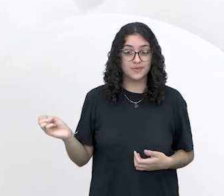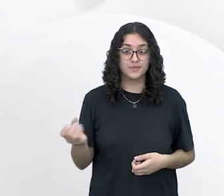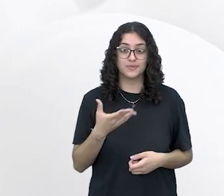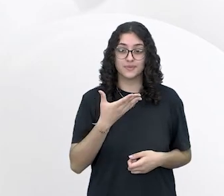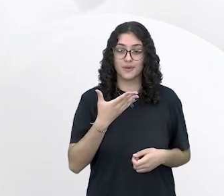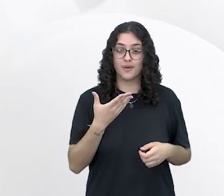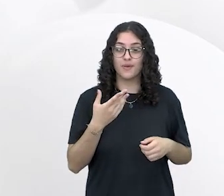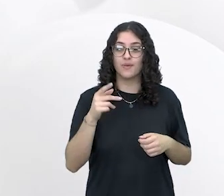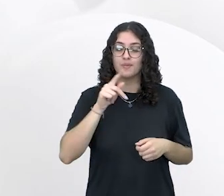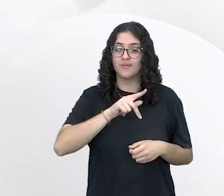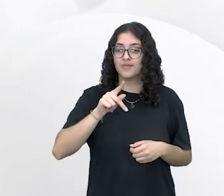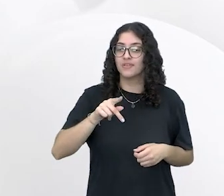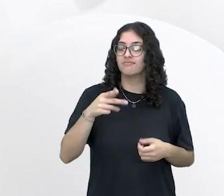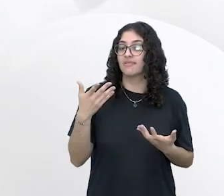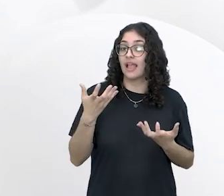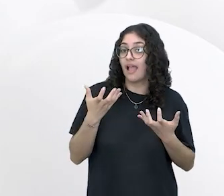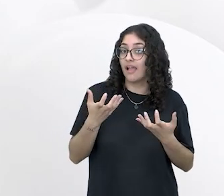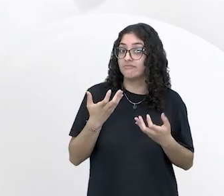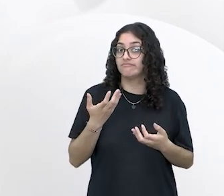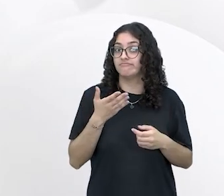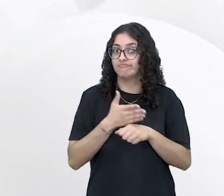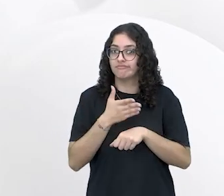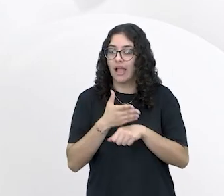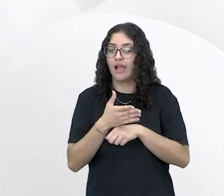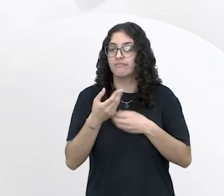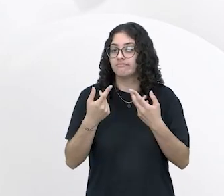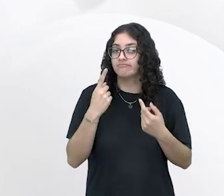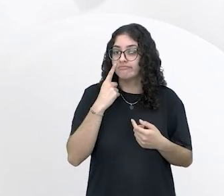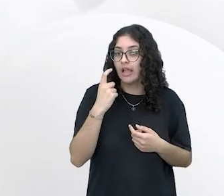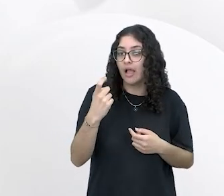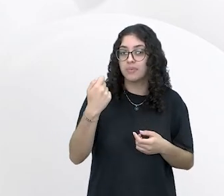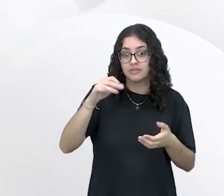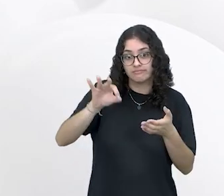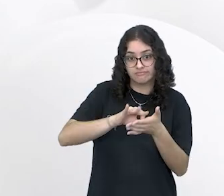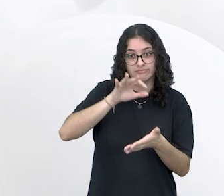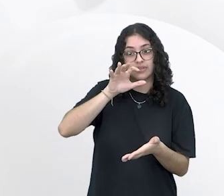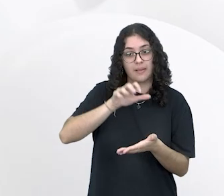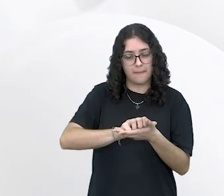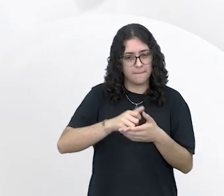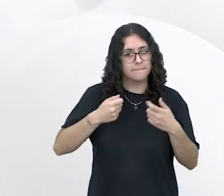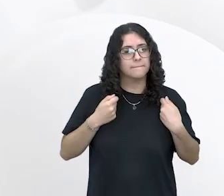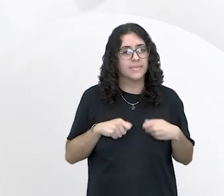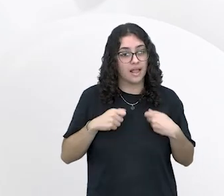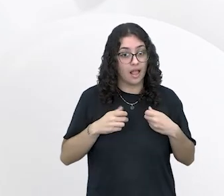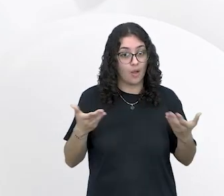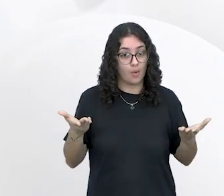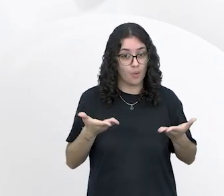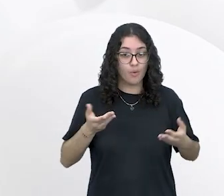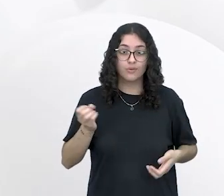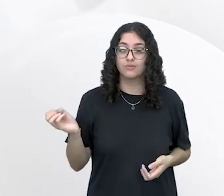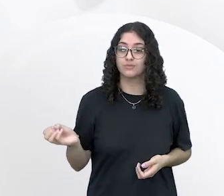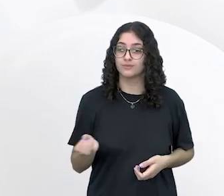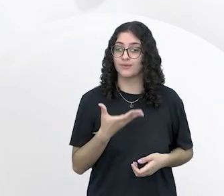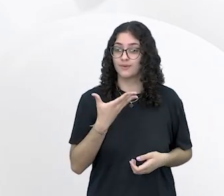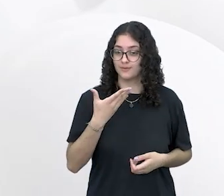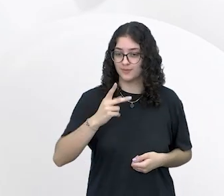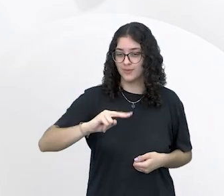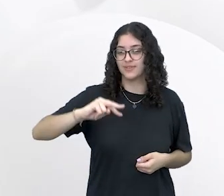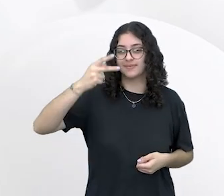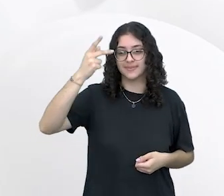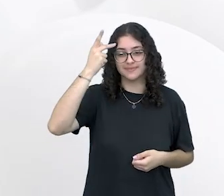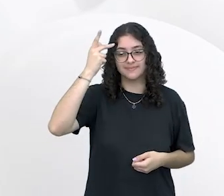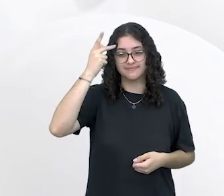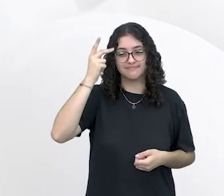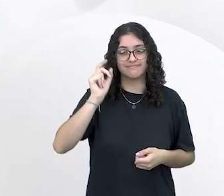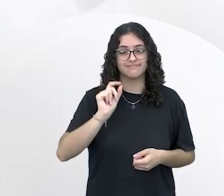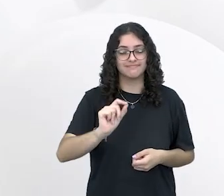aí aos professores interessados fazerem as suas inscrições, né? Está chegando o programa Multiplica São Paulo, que